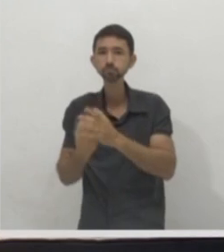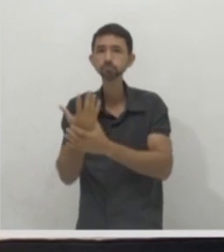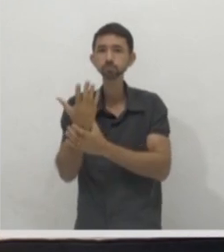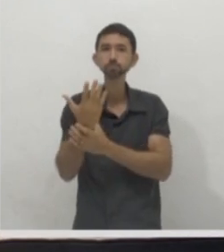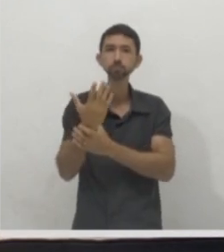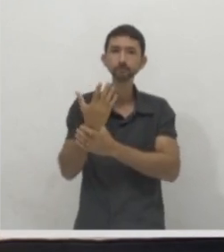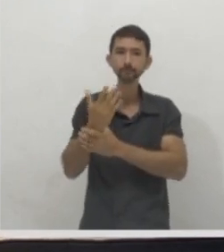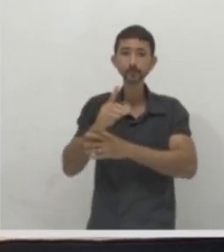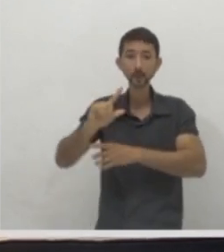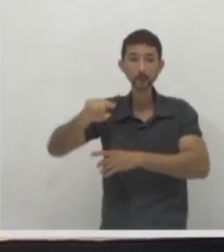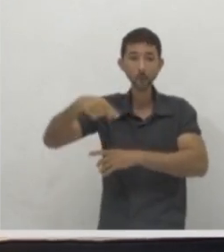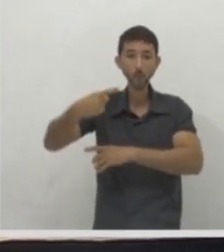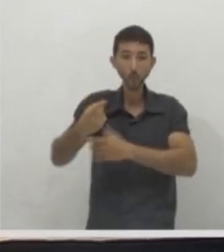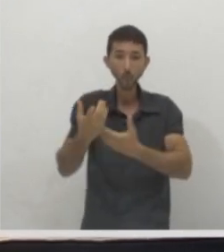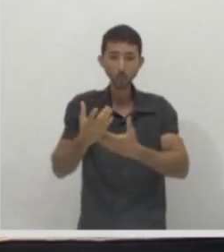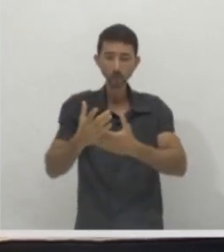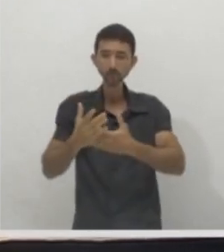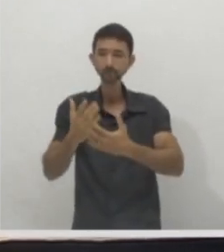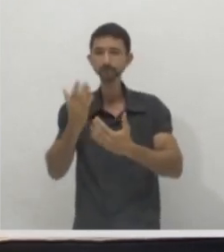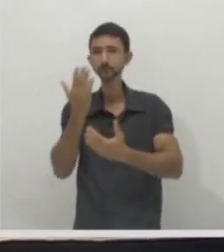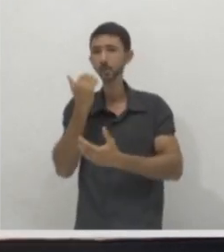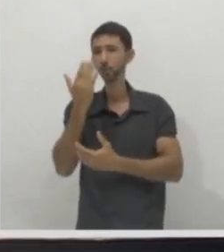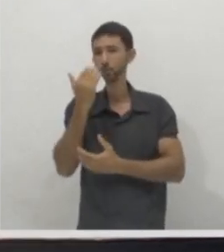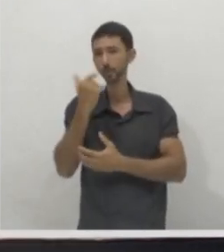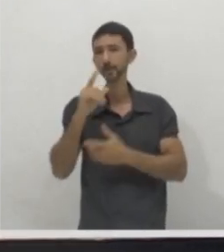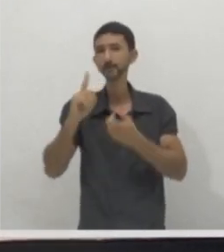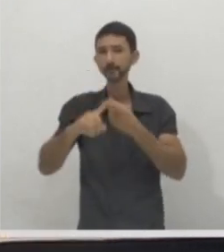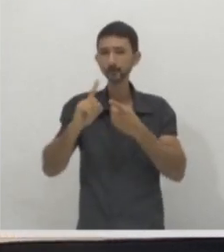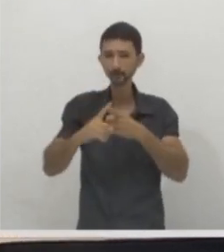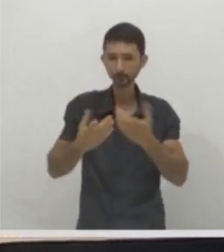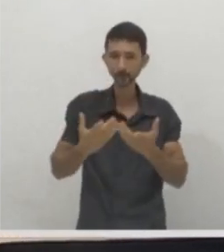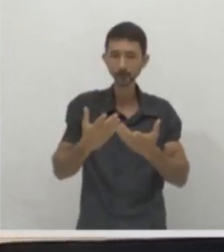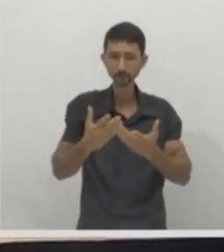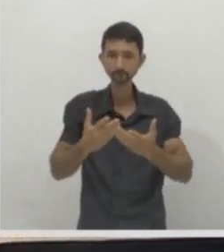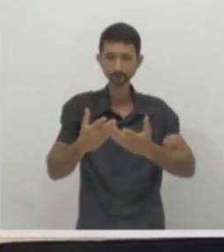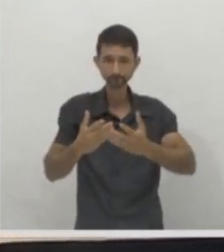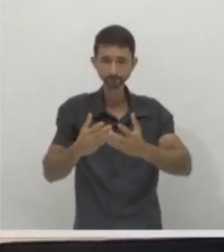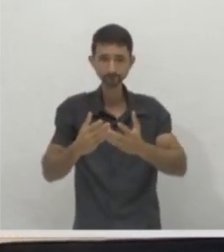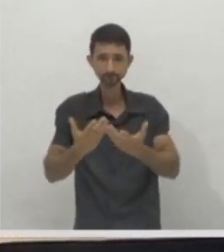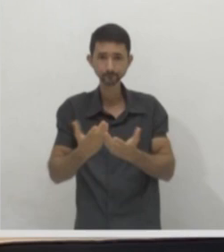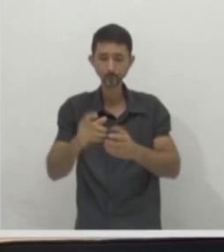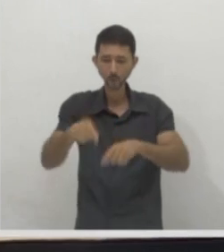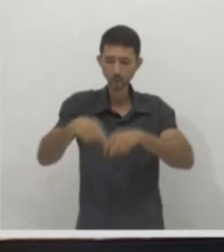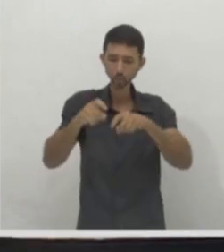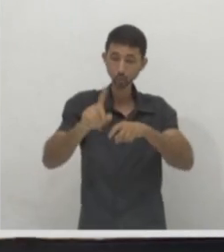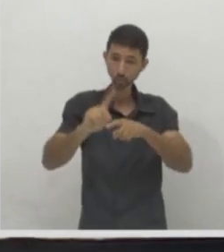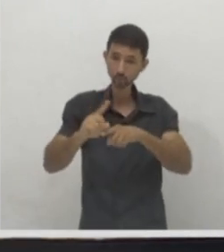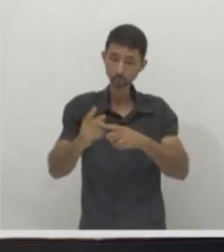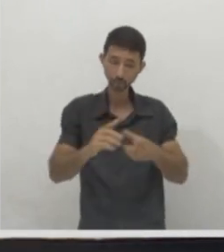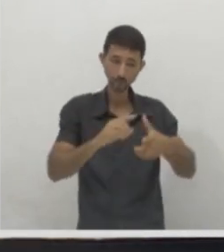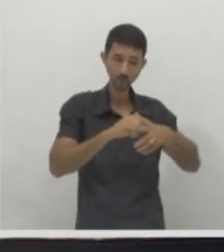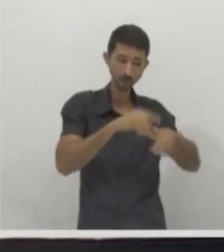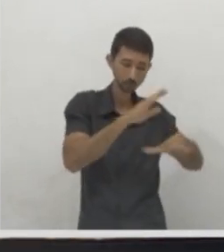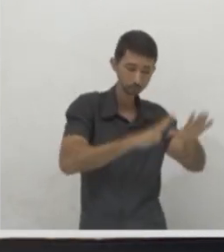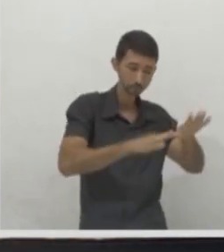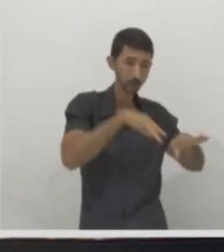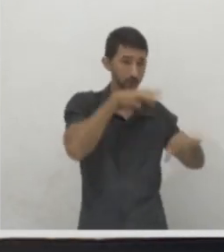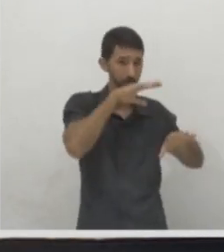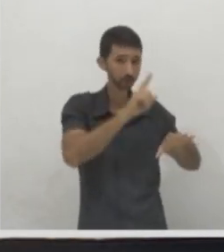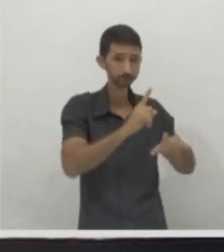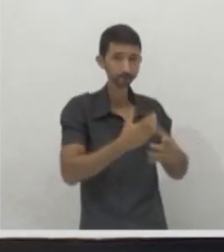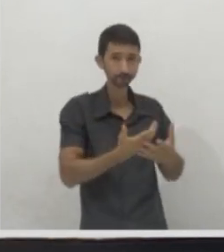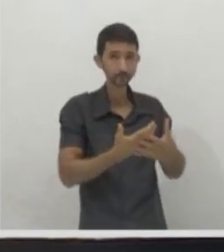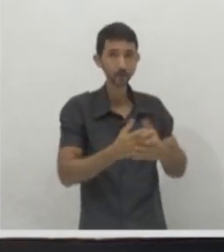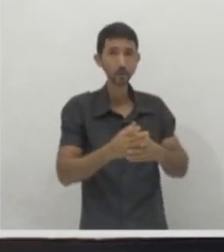uma outra fonte fixa de alimentos, não só com a agricultura. É preciso destacar uma coisa,